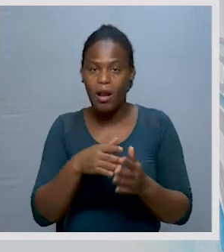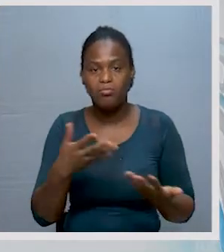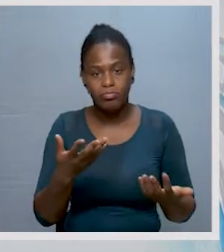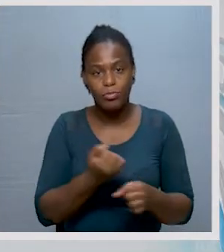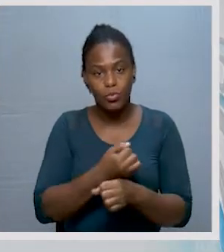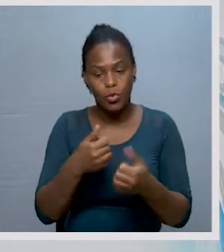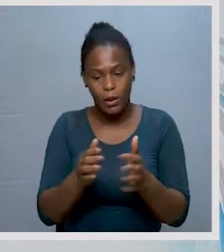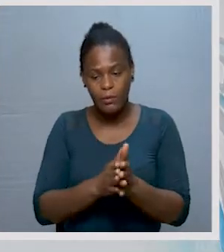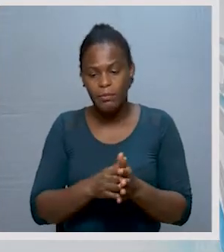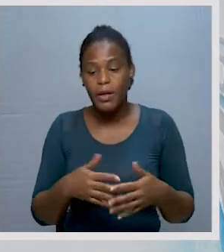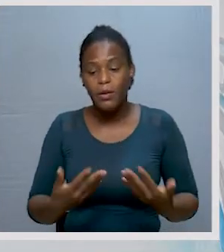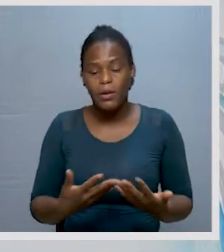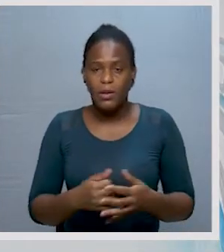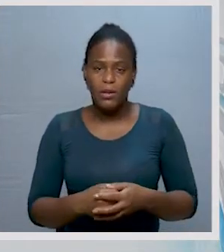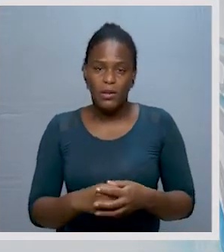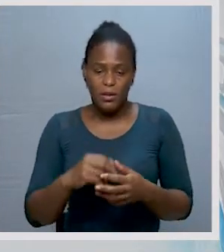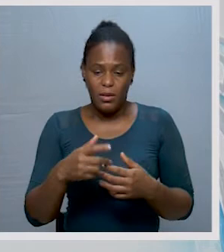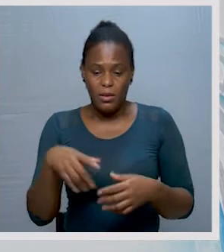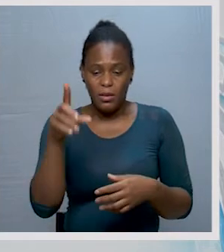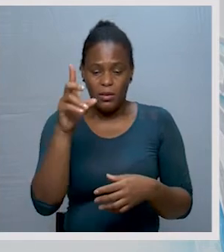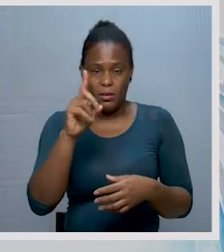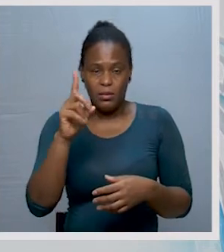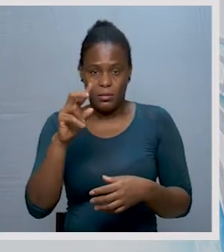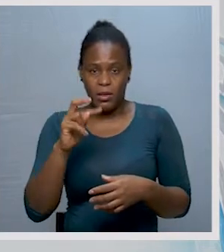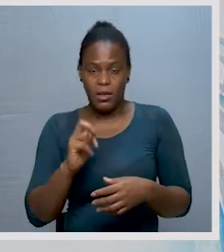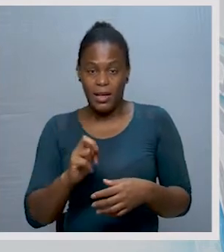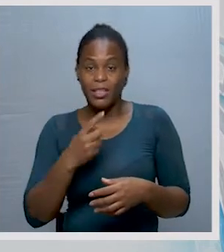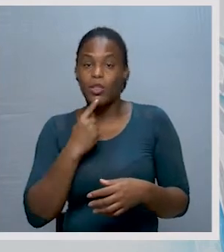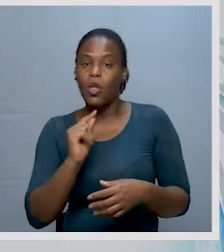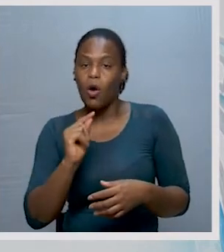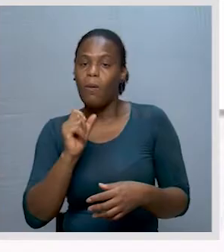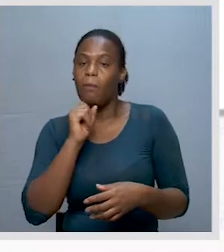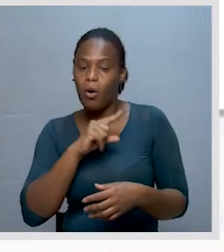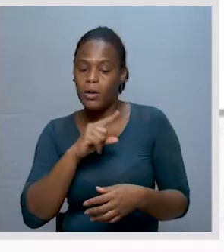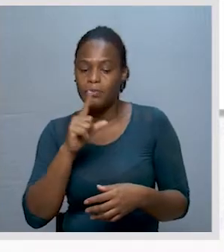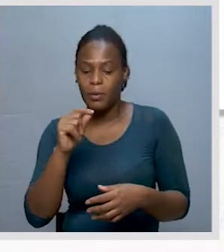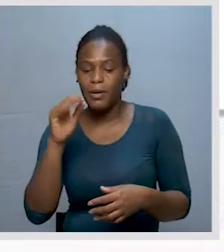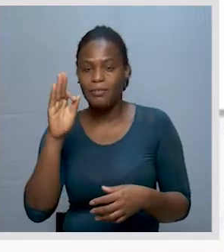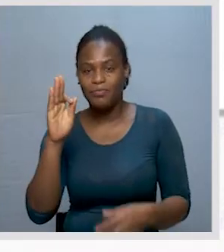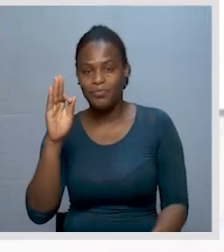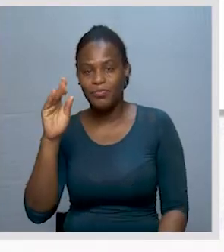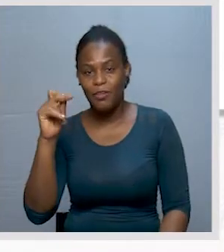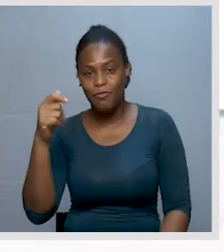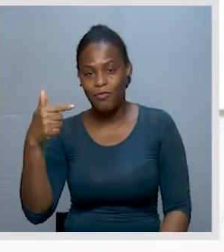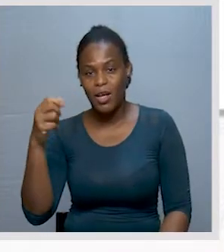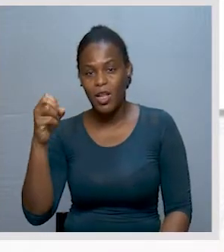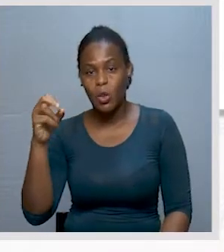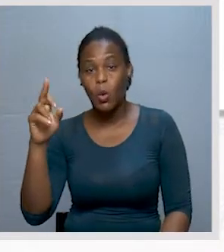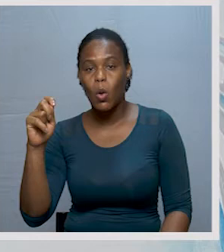mas ainda o multiplicando e o multiplicador podem ser chamados de fatores.